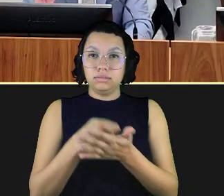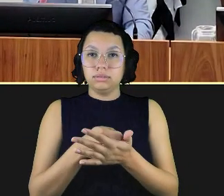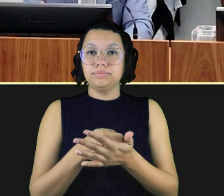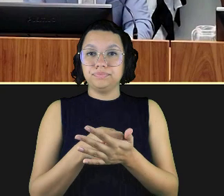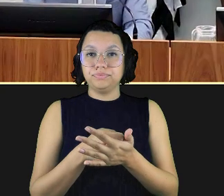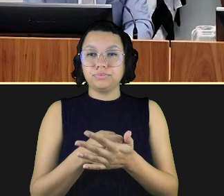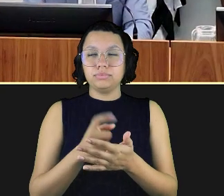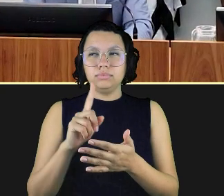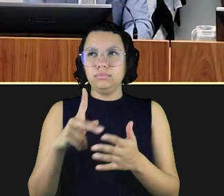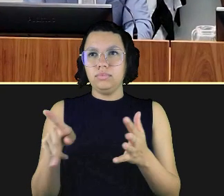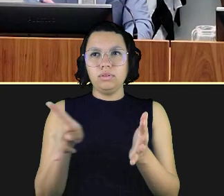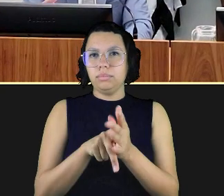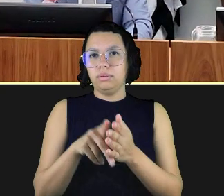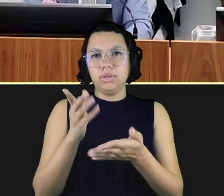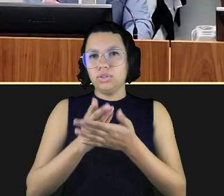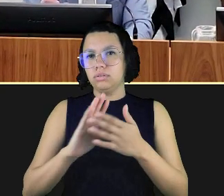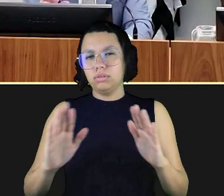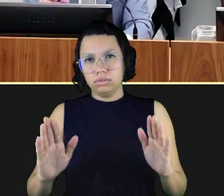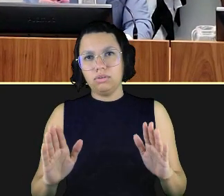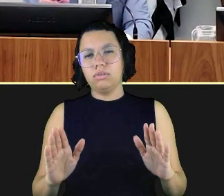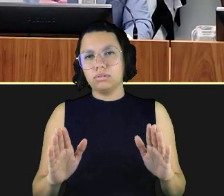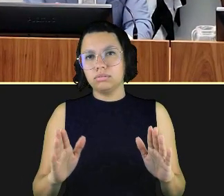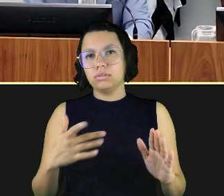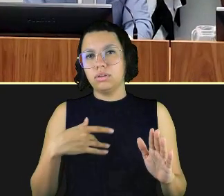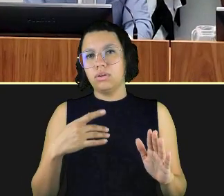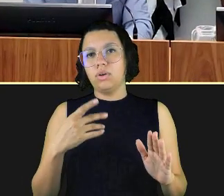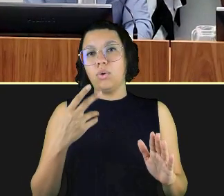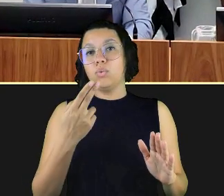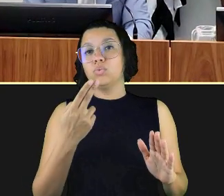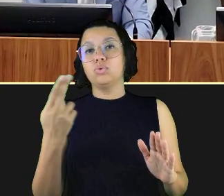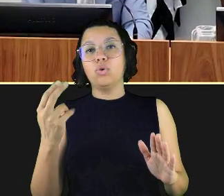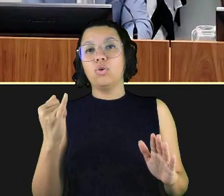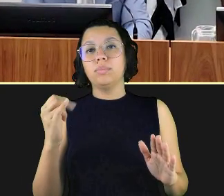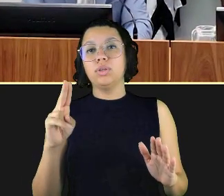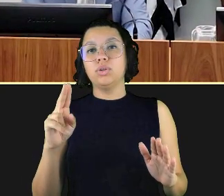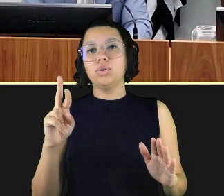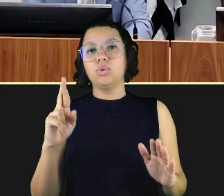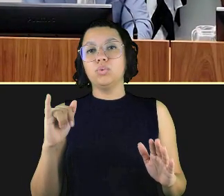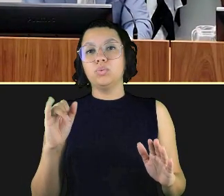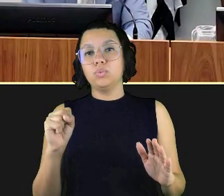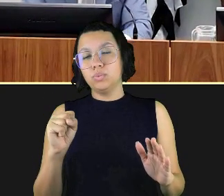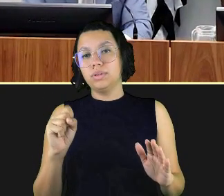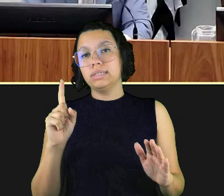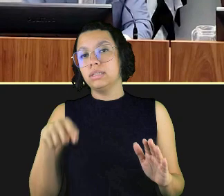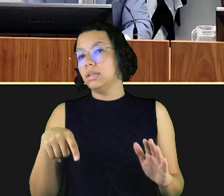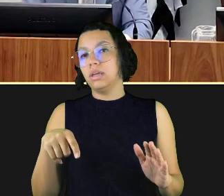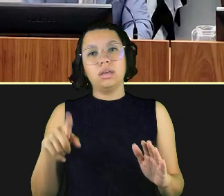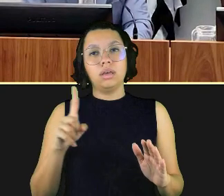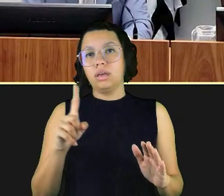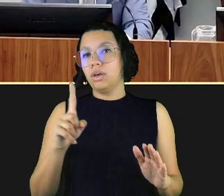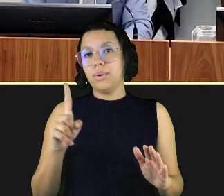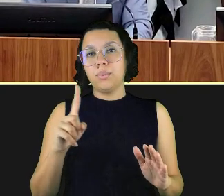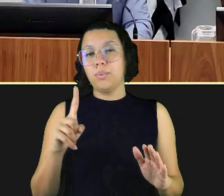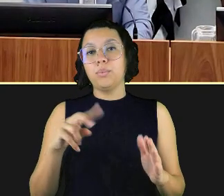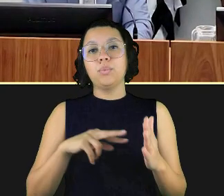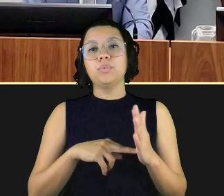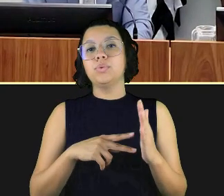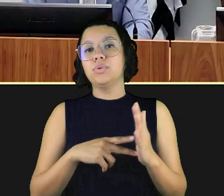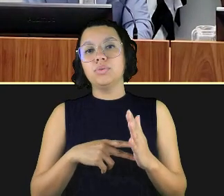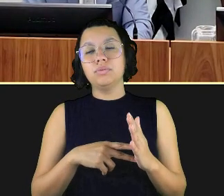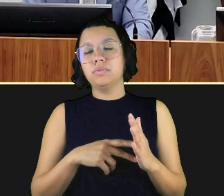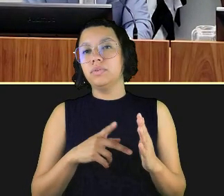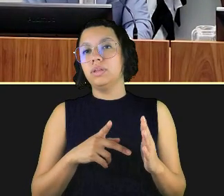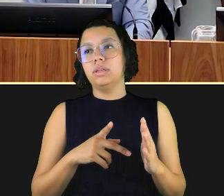o nome em iuris, ele não definiria, não redefiniria o